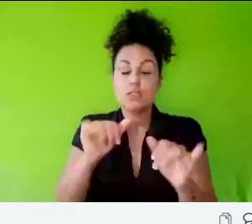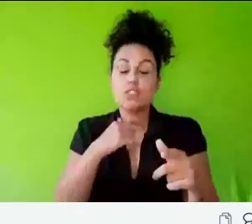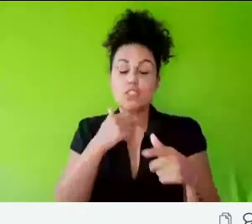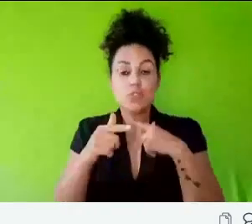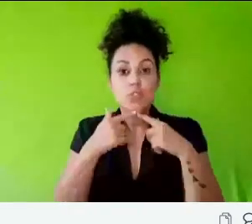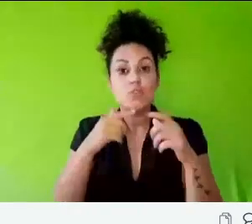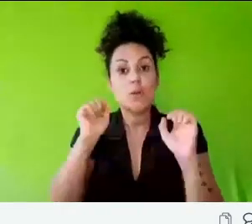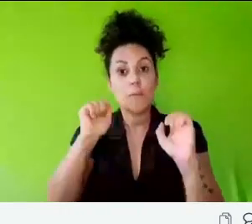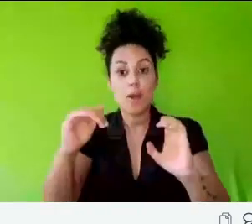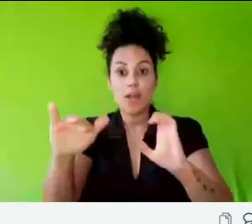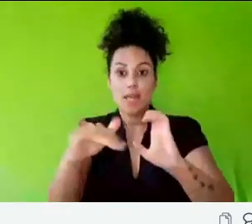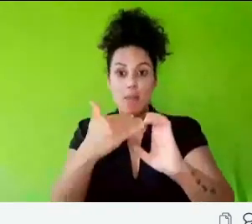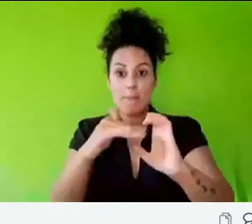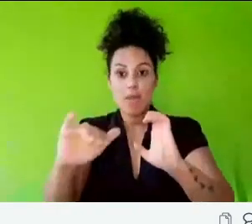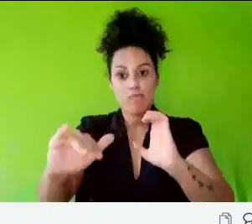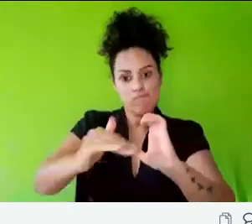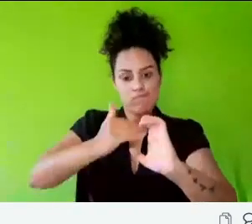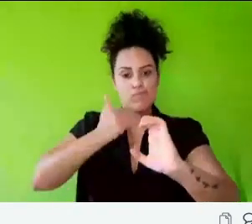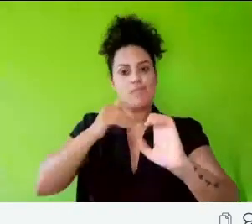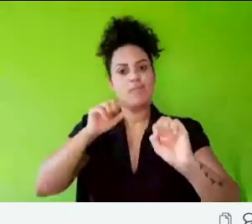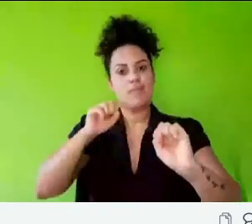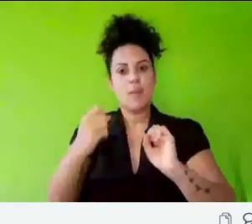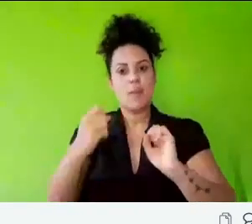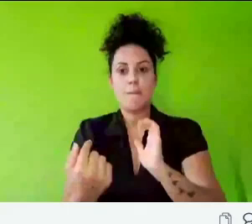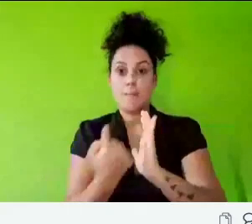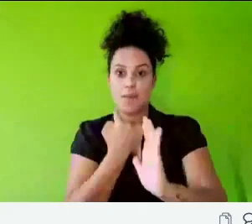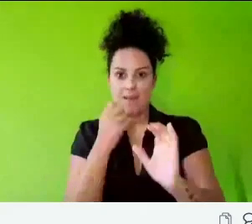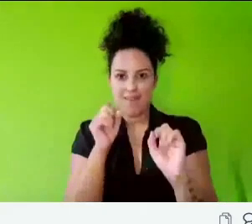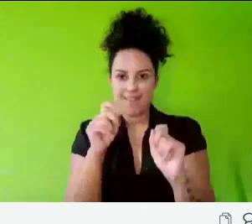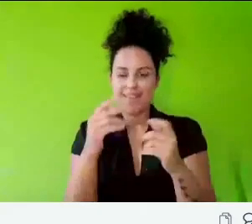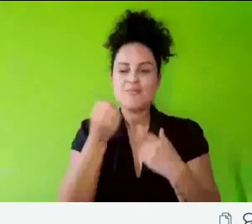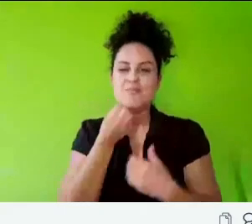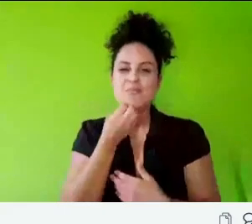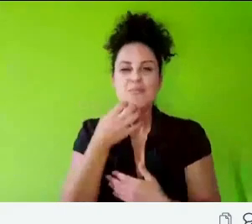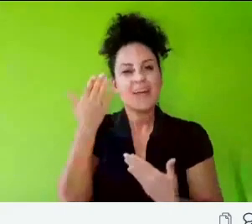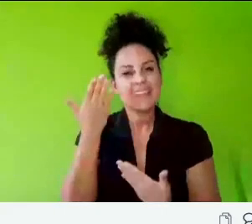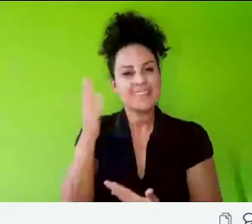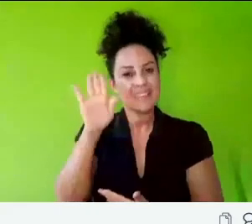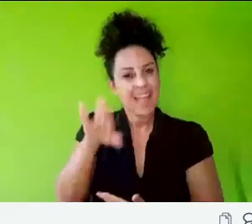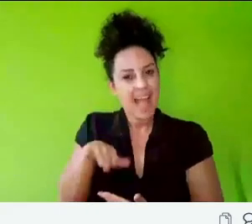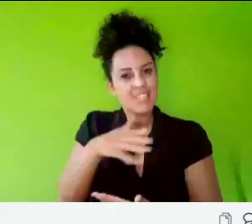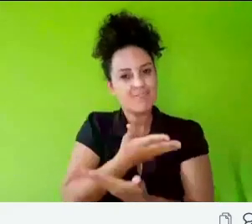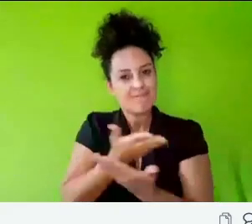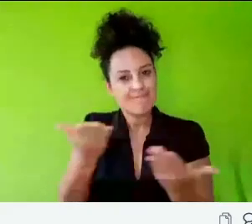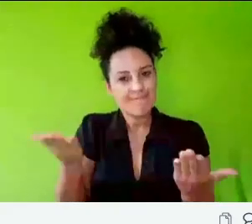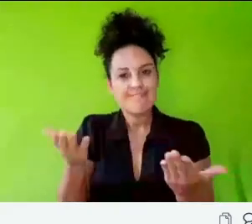tá? E é isso. Boa tarde a todos. Boa tarde, pessoal.